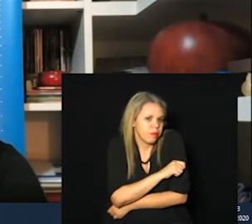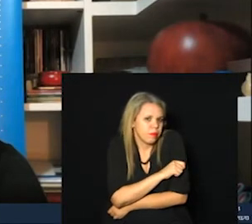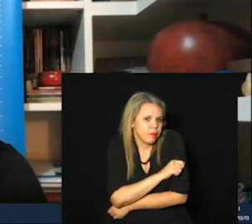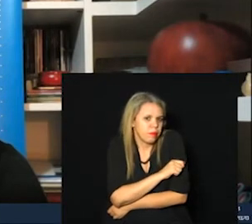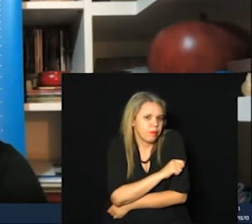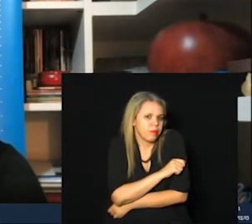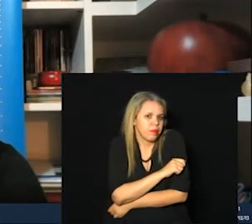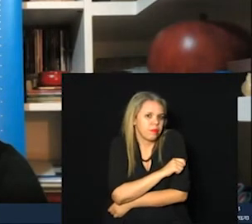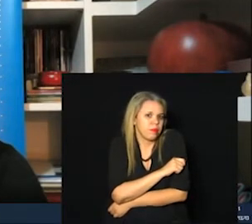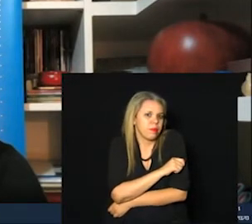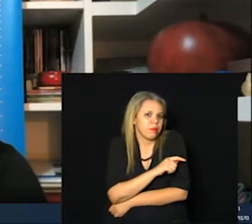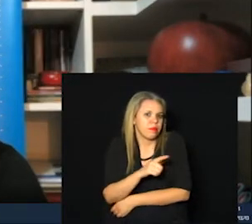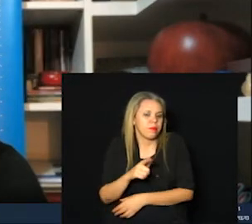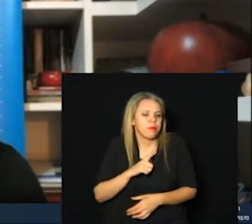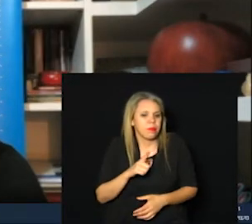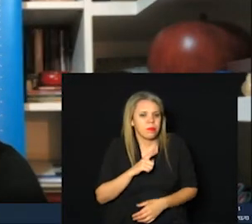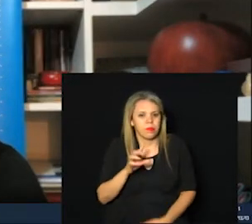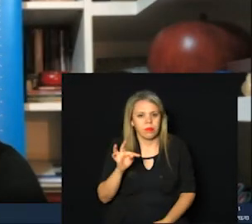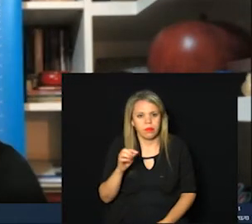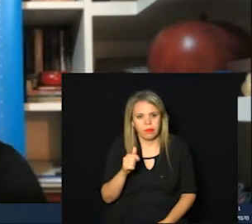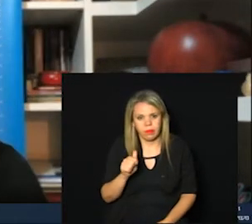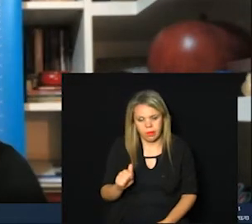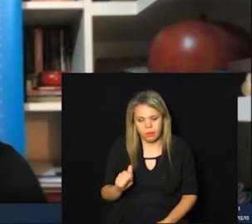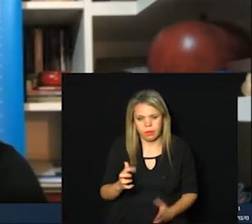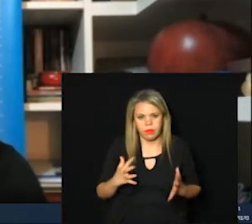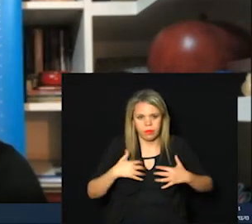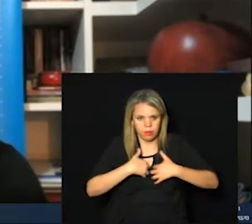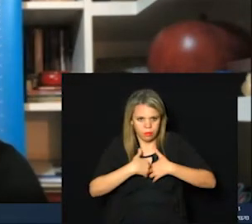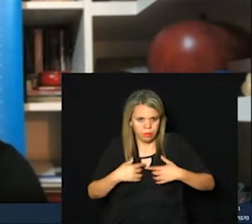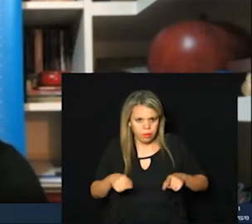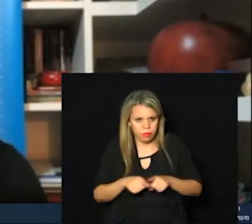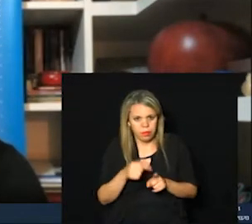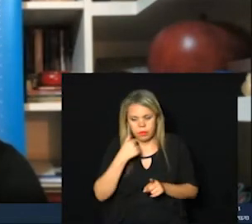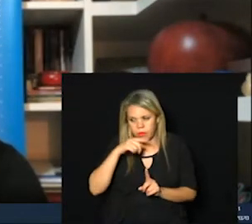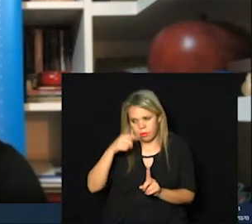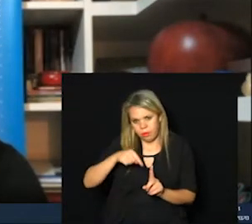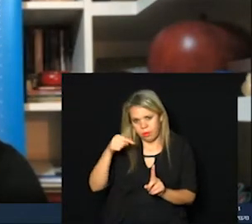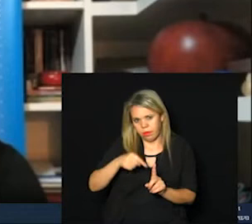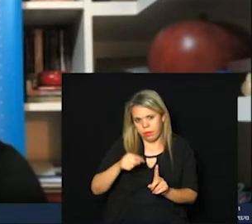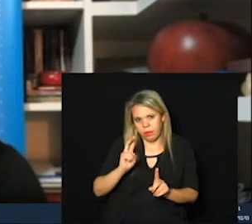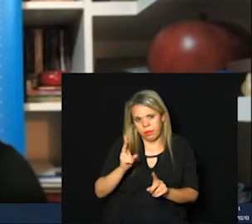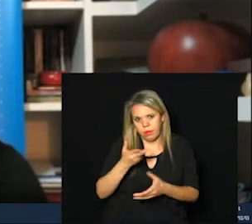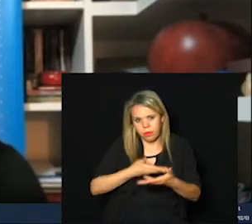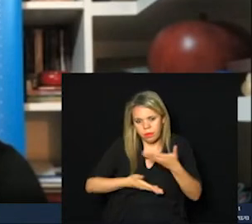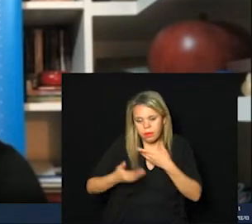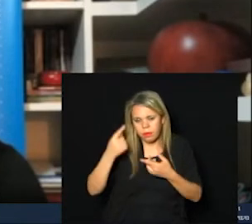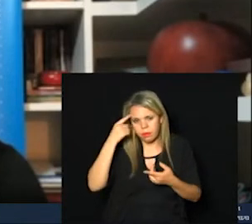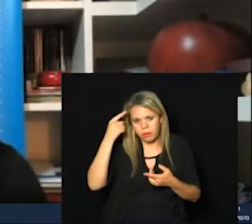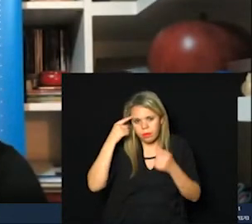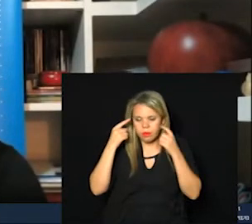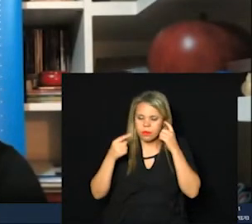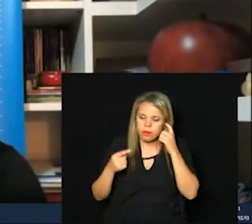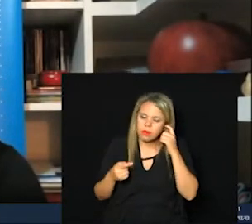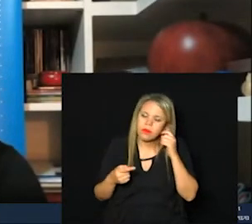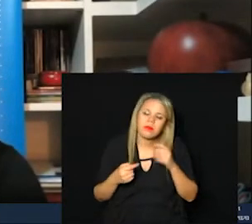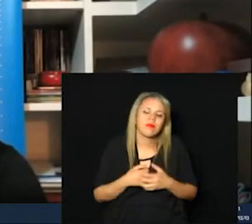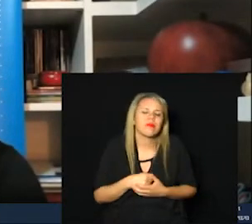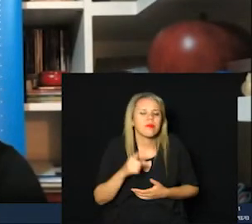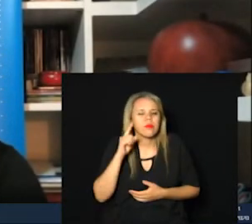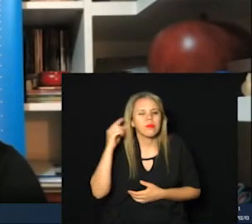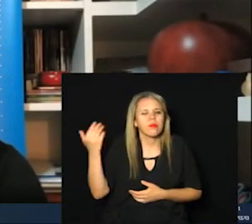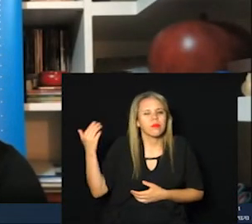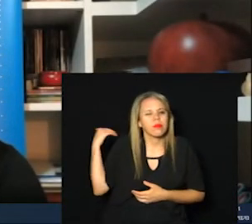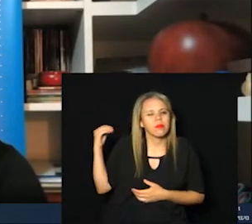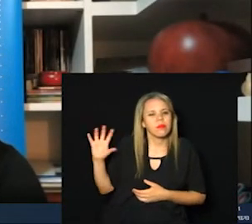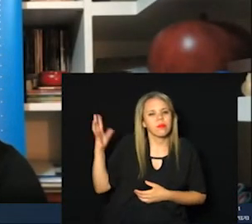tem TEA, transtorno do espectro autista. A mãe dele, a gente sempre troca muita ideia, a mãe dele me contou que um dia ela estava num